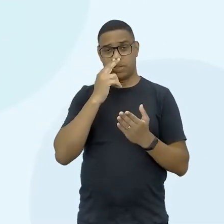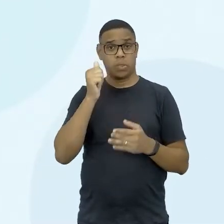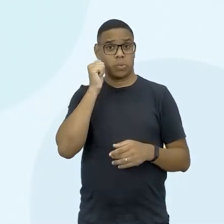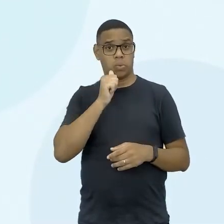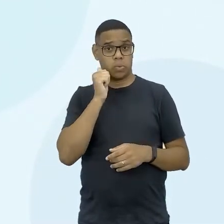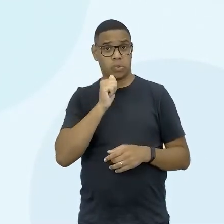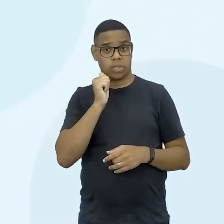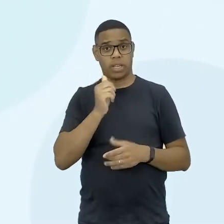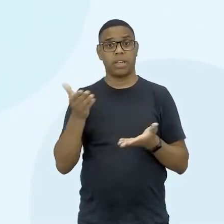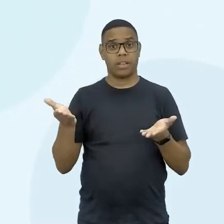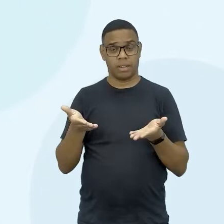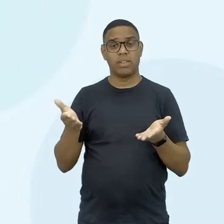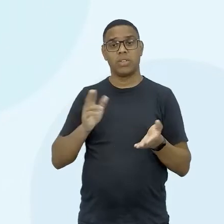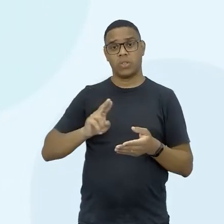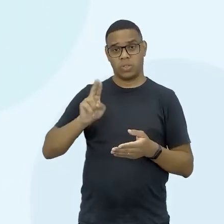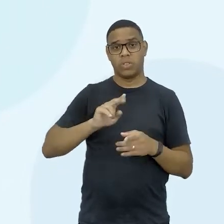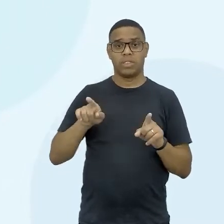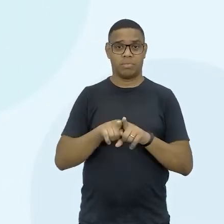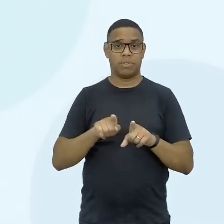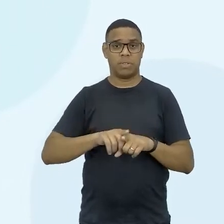Mulheres modernas também usam.